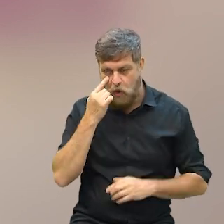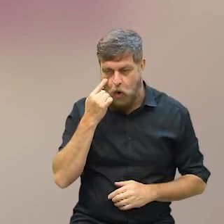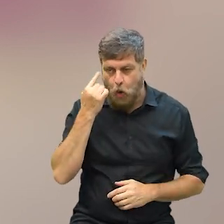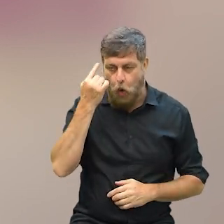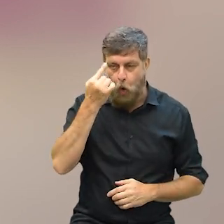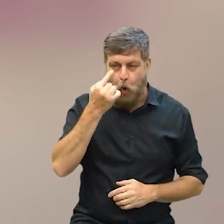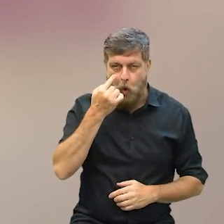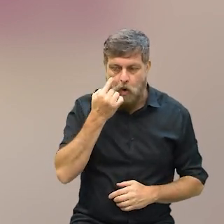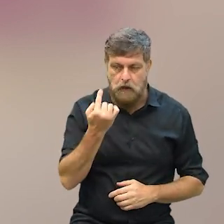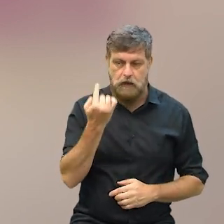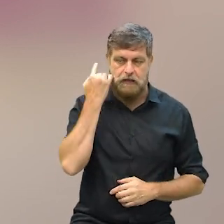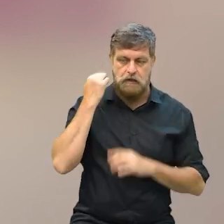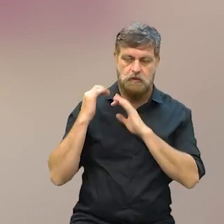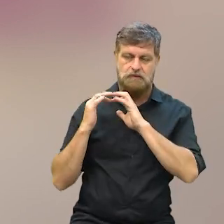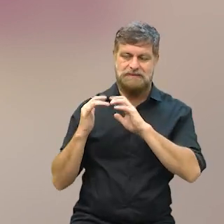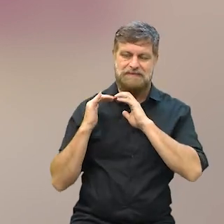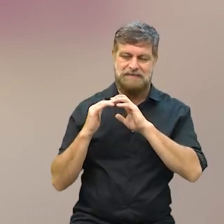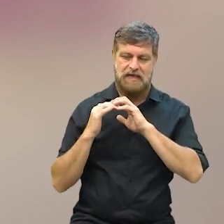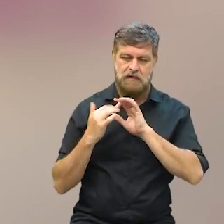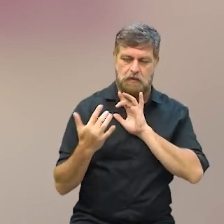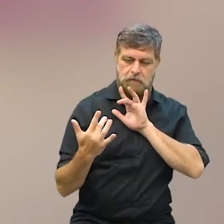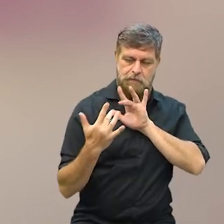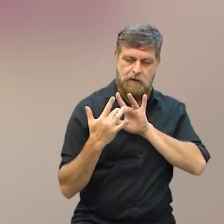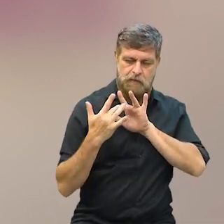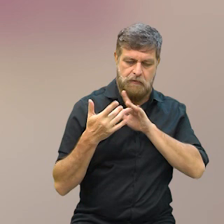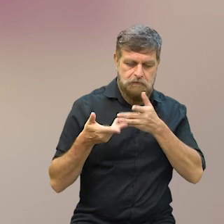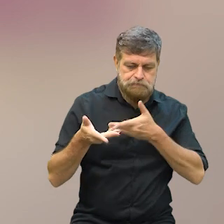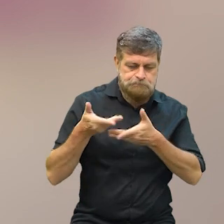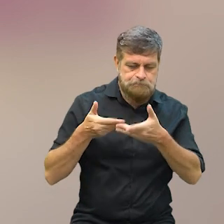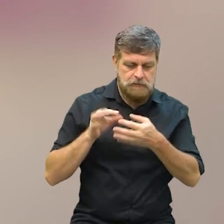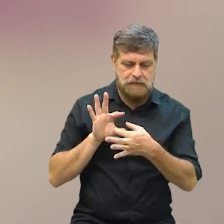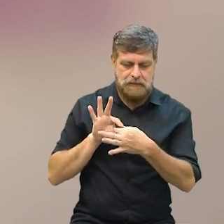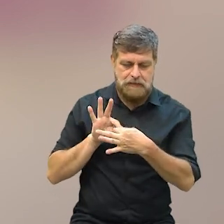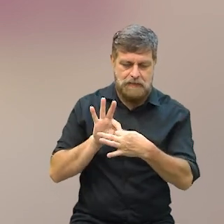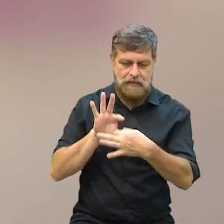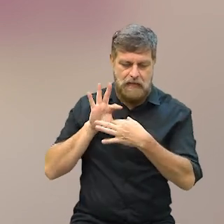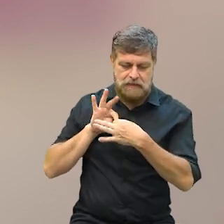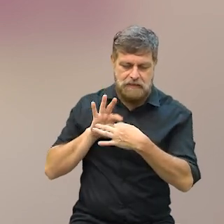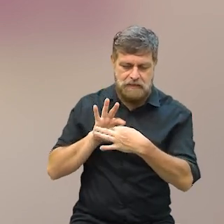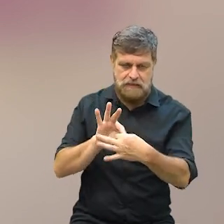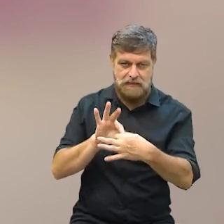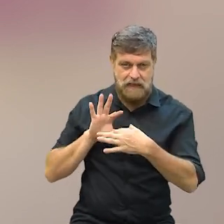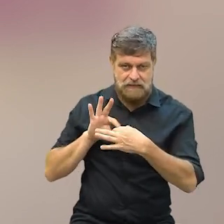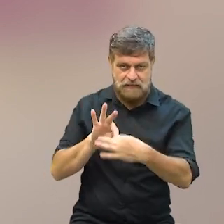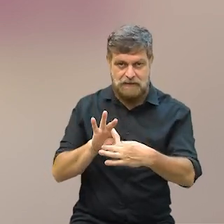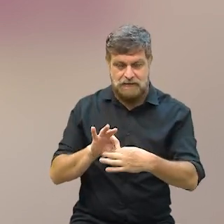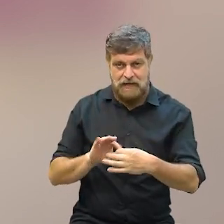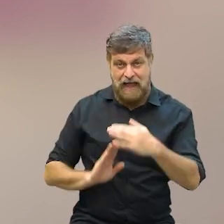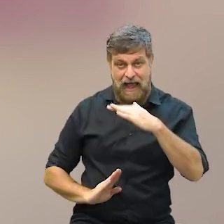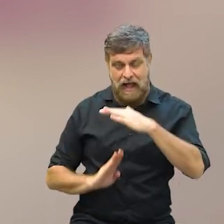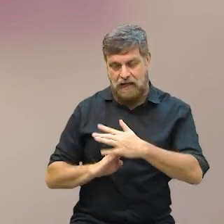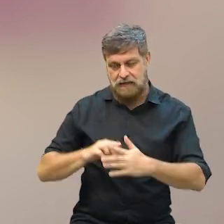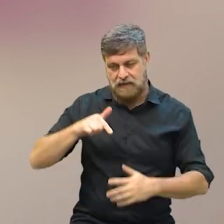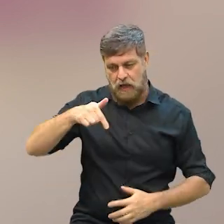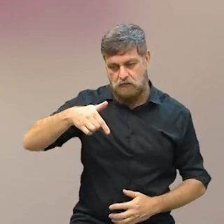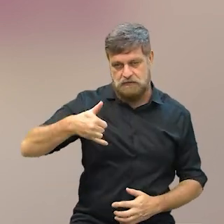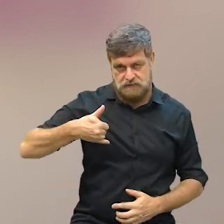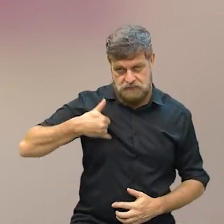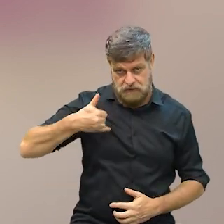o nosso olho e o cérebro. Essas conexões, elas são feitas até os 7 anos de